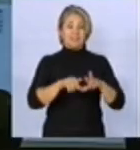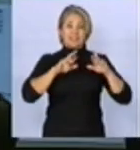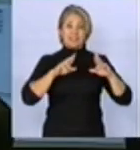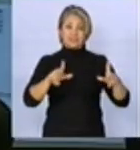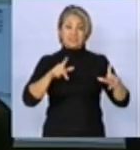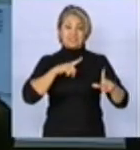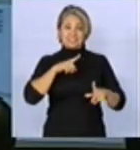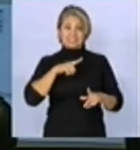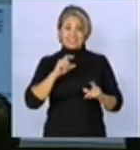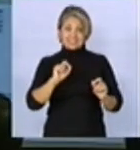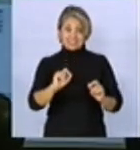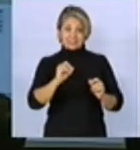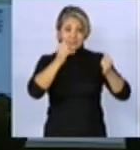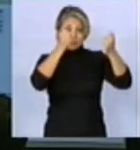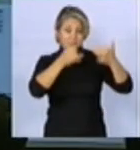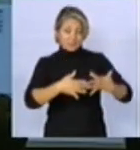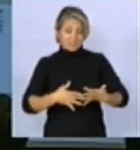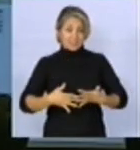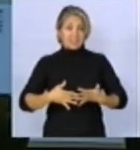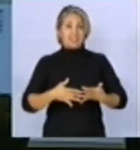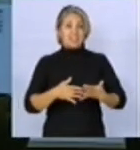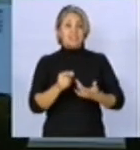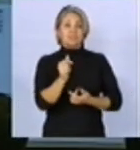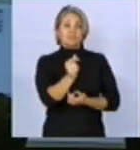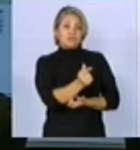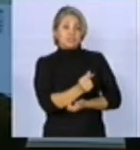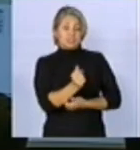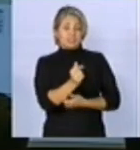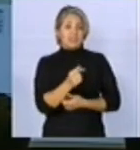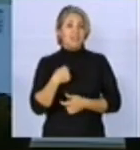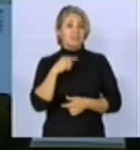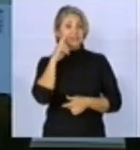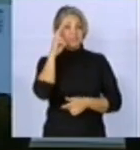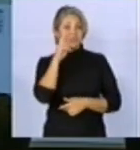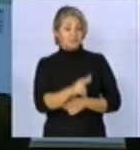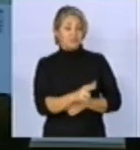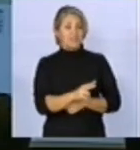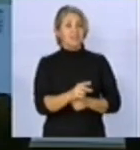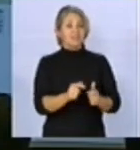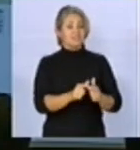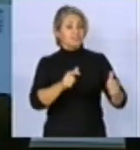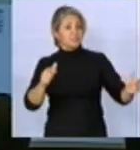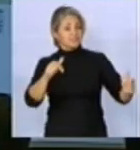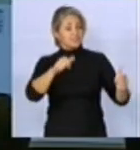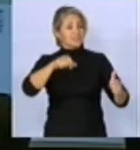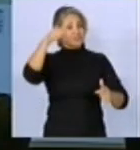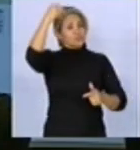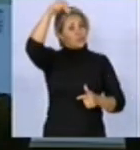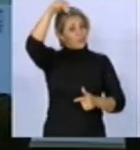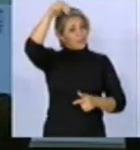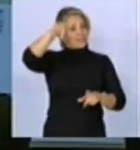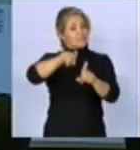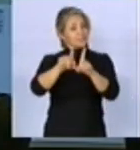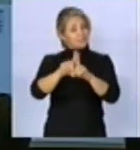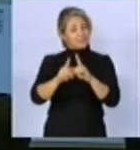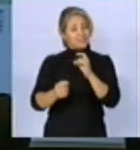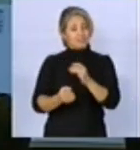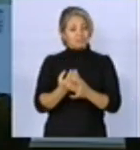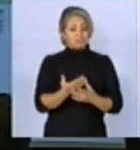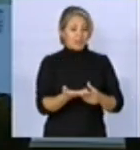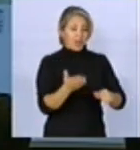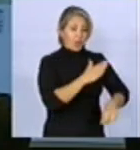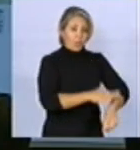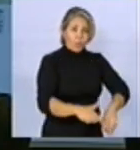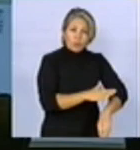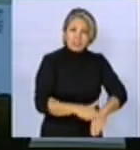diferença que haveria seria o seguinte se fala muito em custo mas é do senhor dizer quando a gente pega tradicional expansão e Nordeste na colheita que seria grande